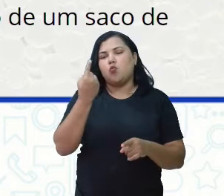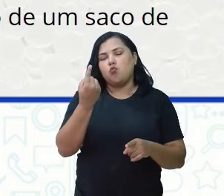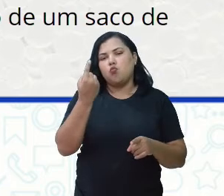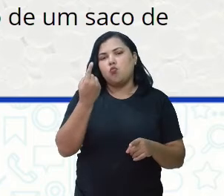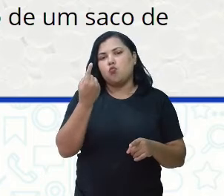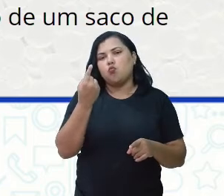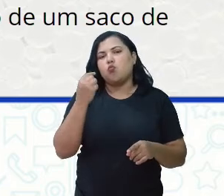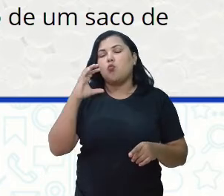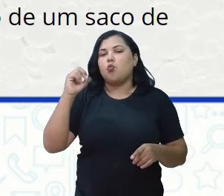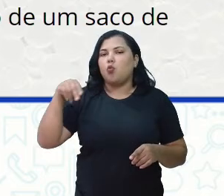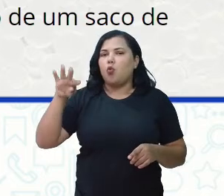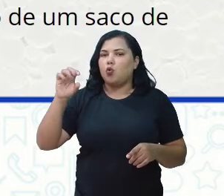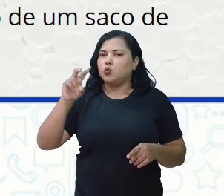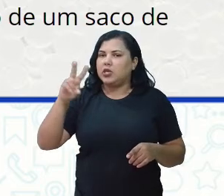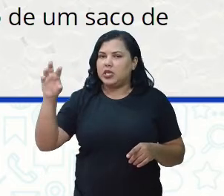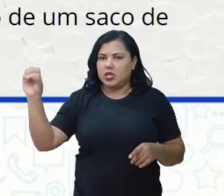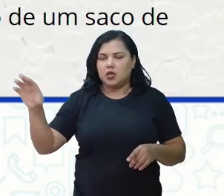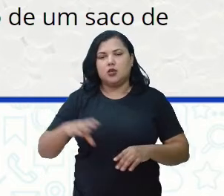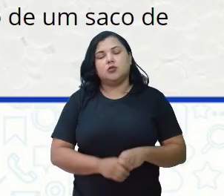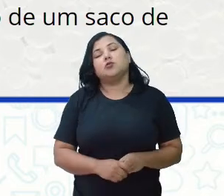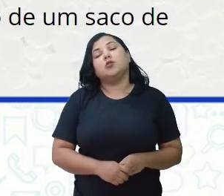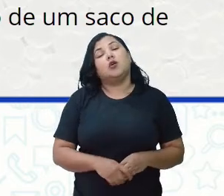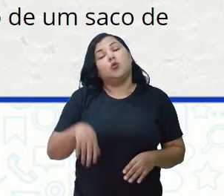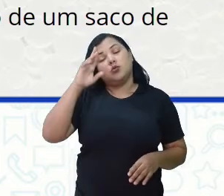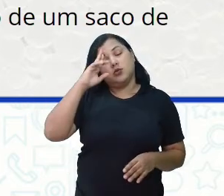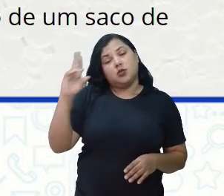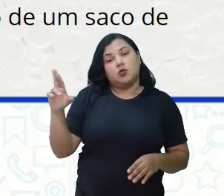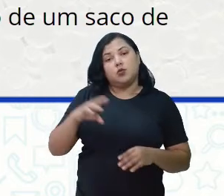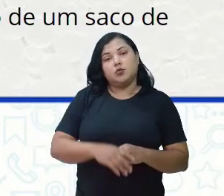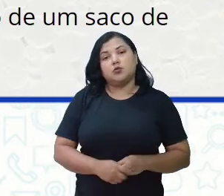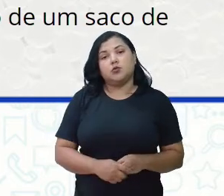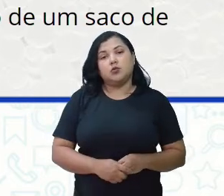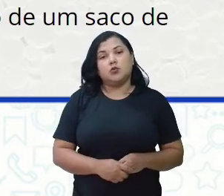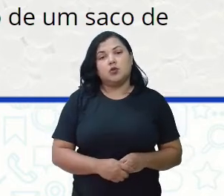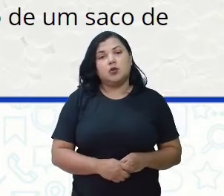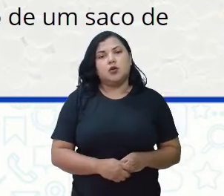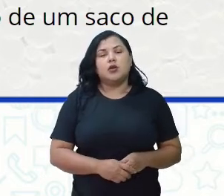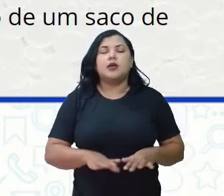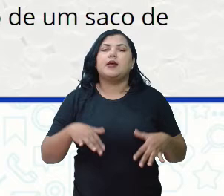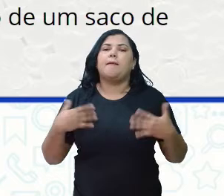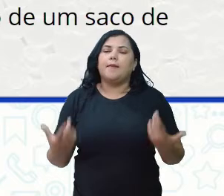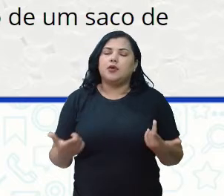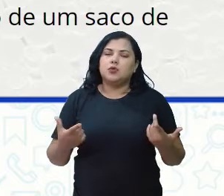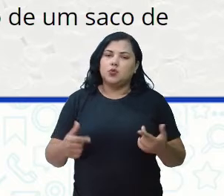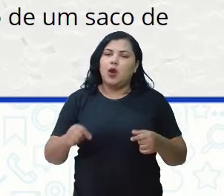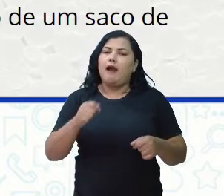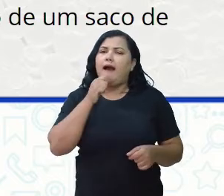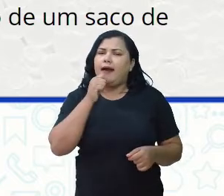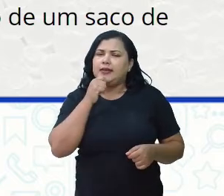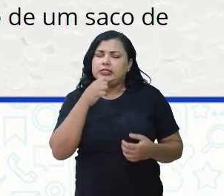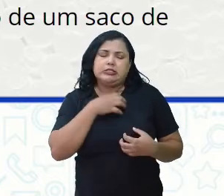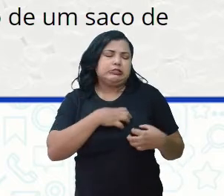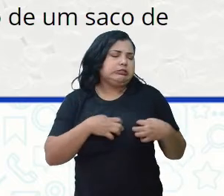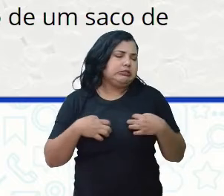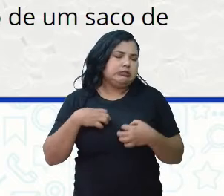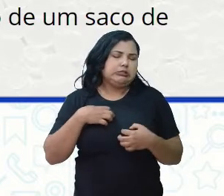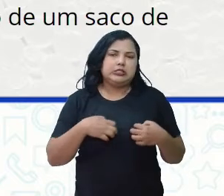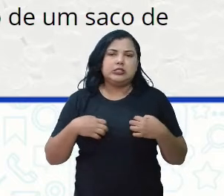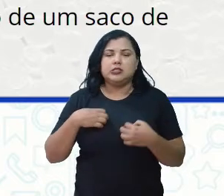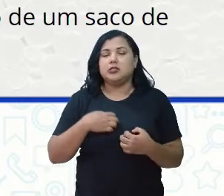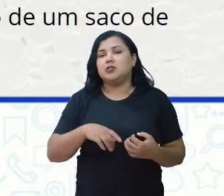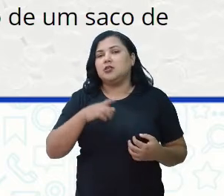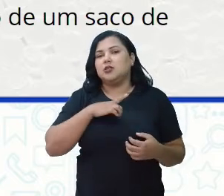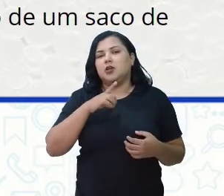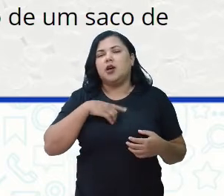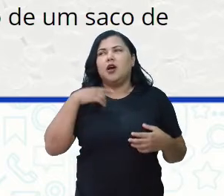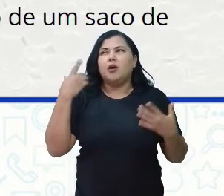dinheiro. Proprietário estabelecido por sua conta, o rapaz atirou-se à labutação, ainda com mais ardor, possuindo-se de